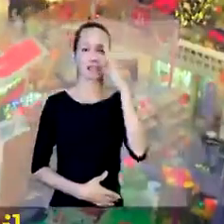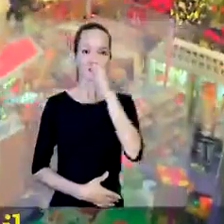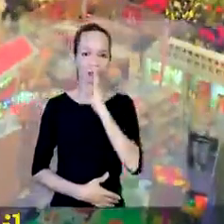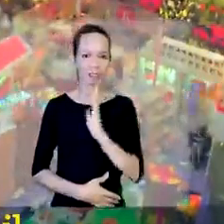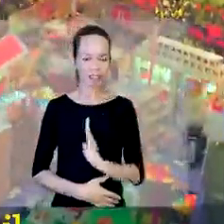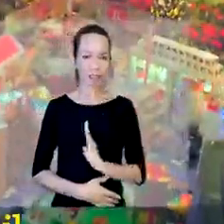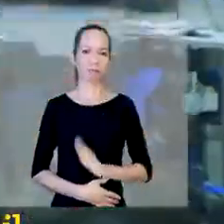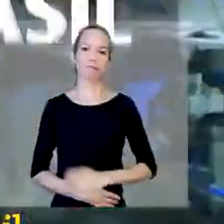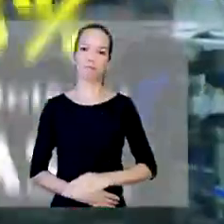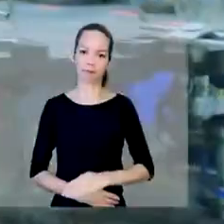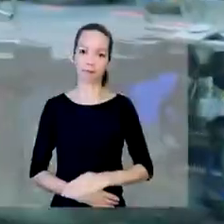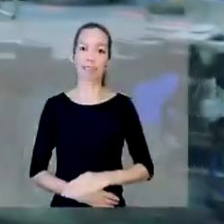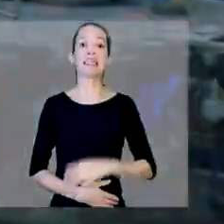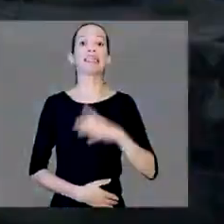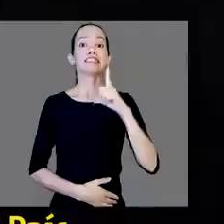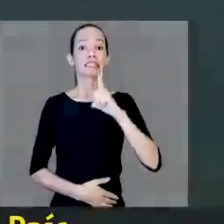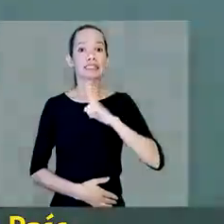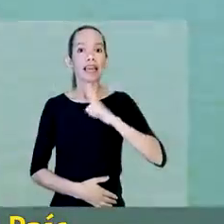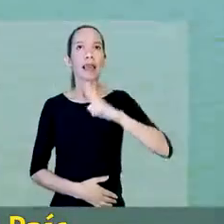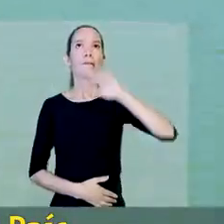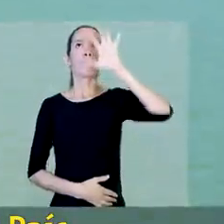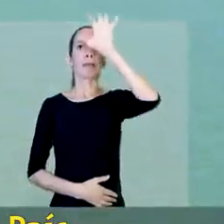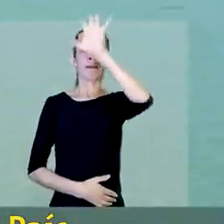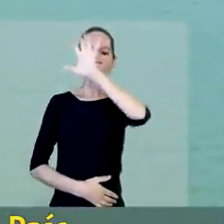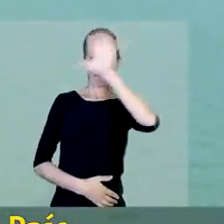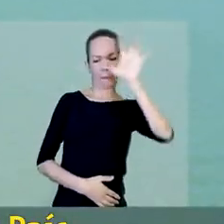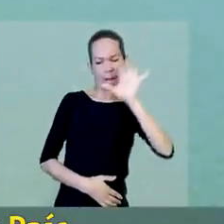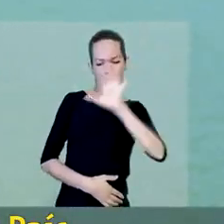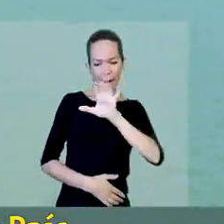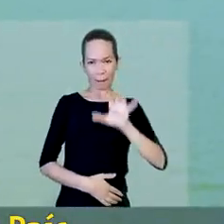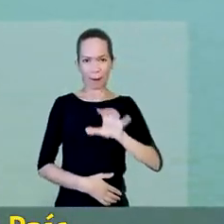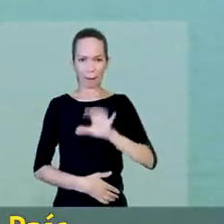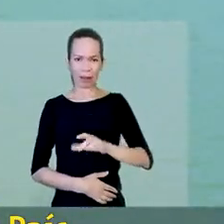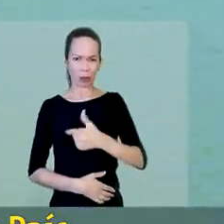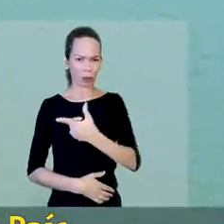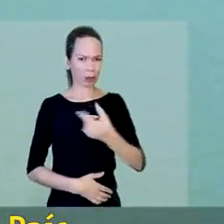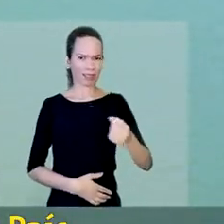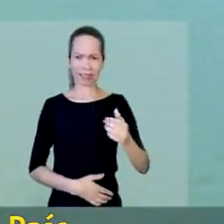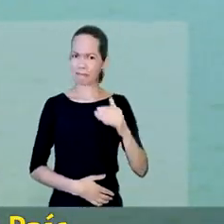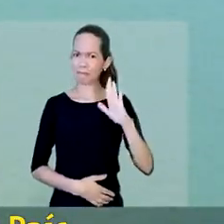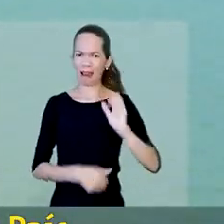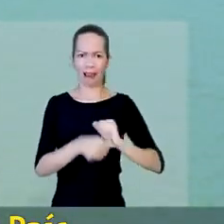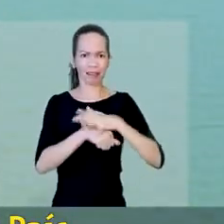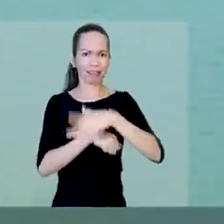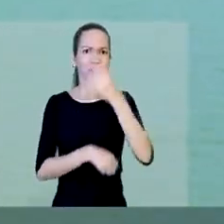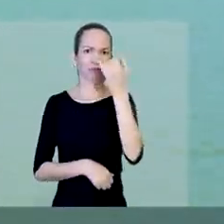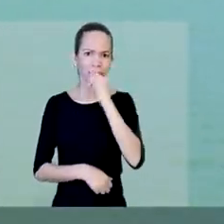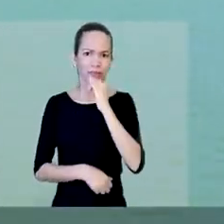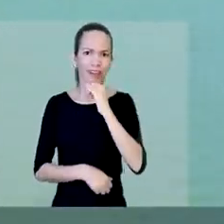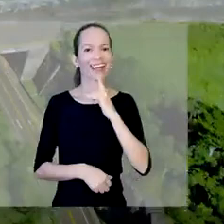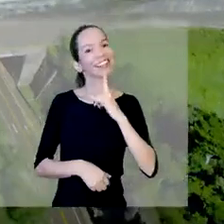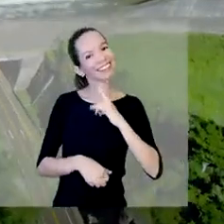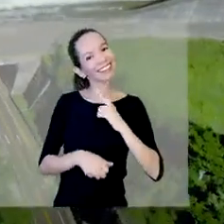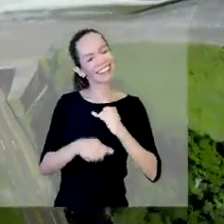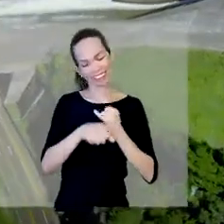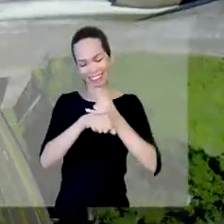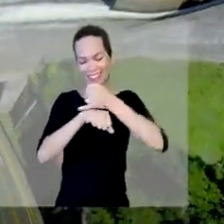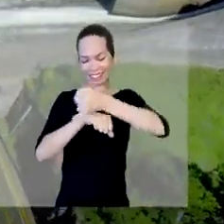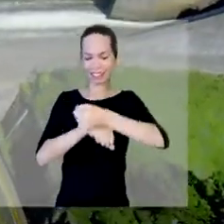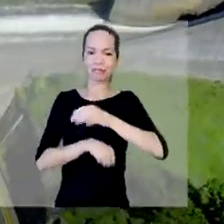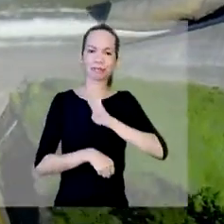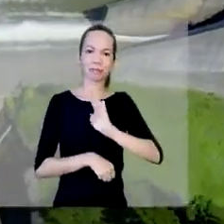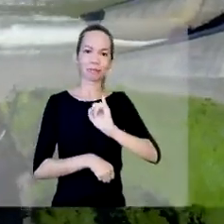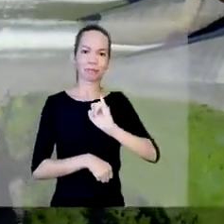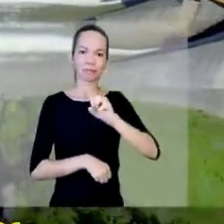elétrica consumida no Brasil. São mais de 200 hidrelétricas espalhadas pelo país. Entre elas temos